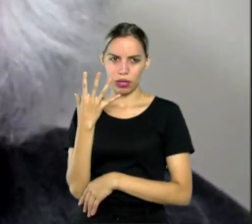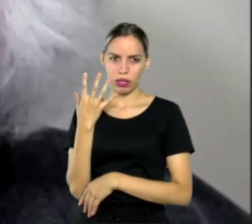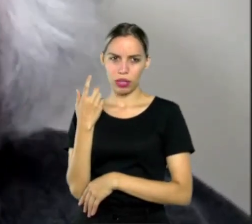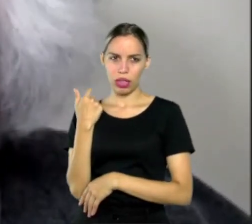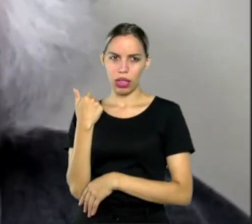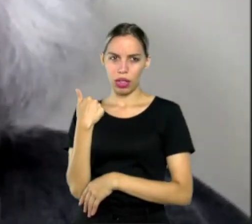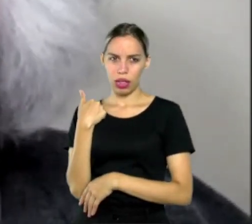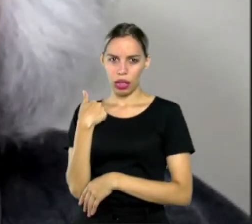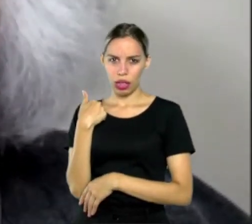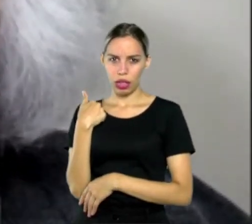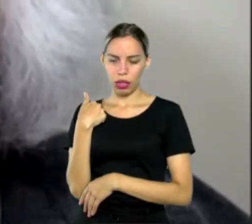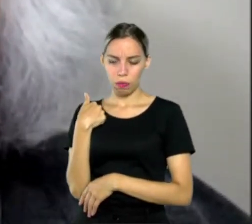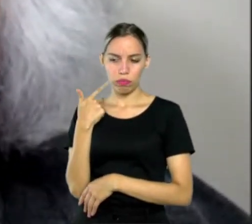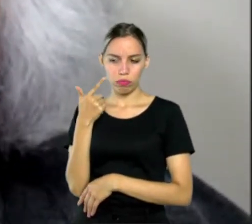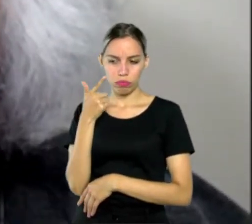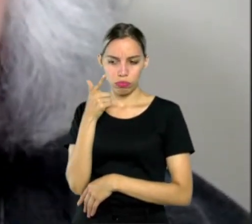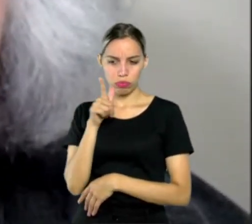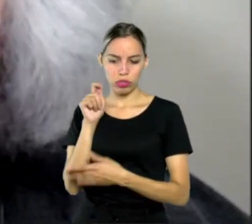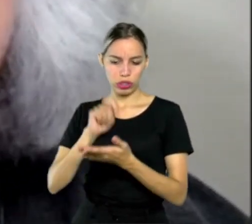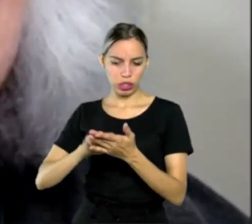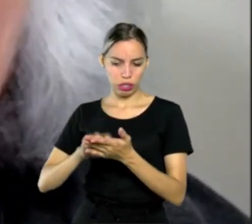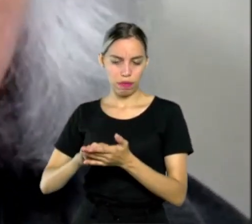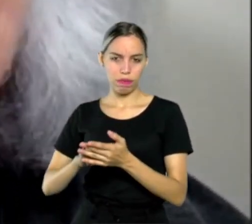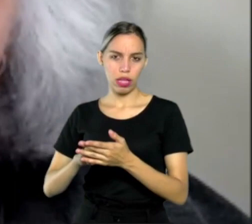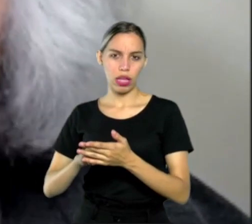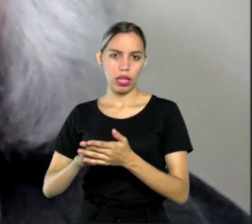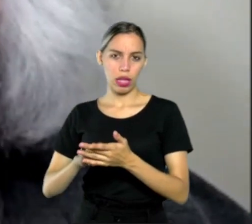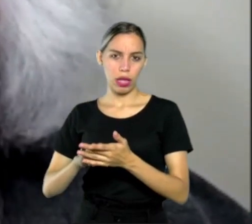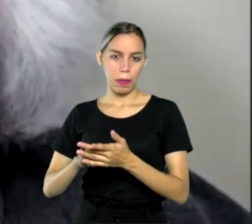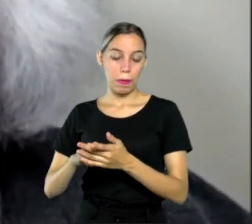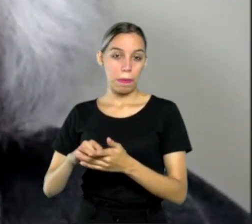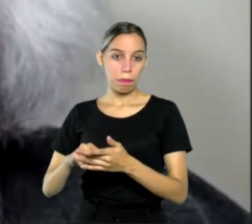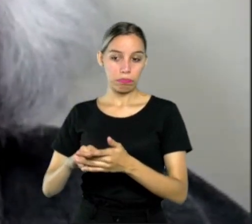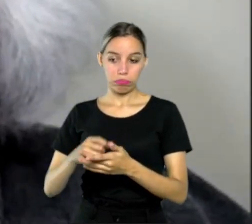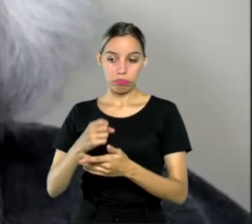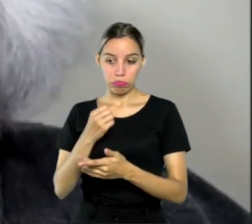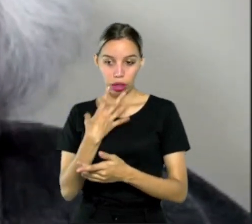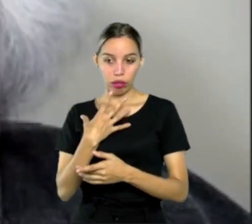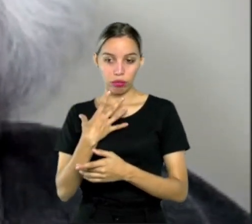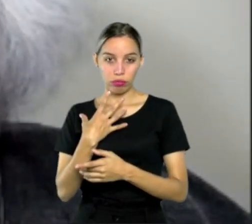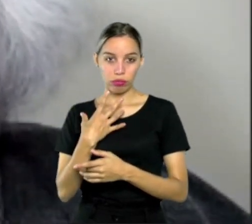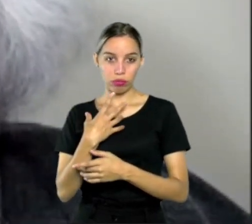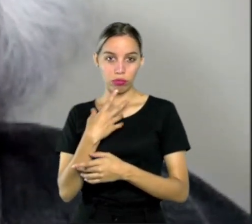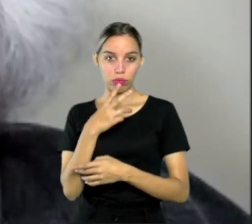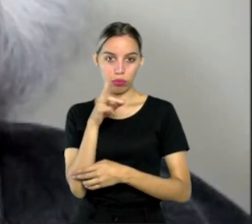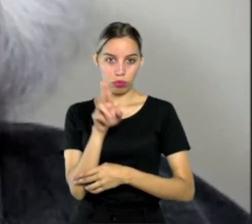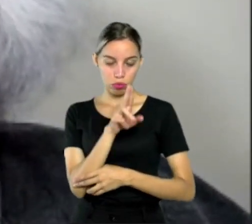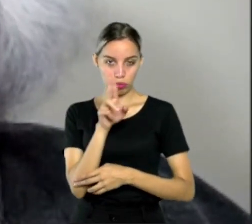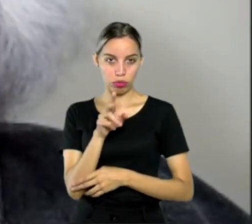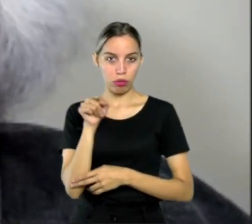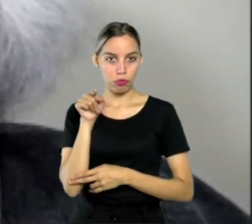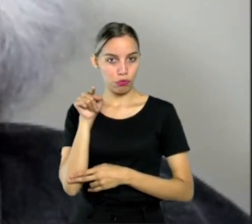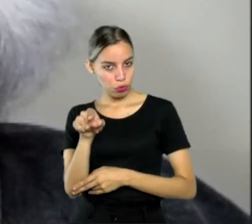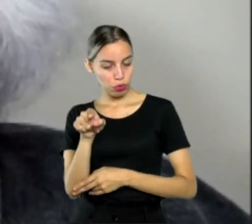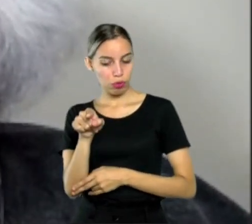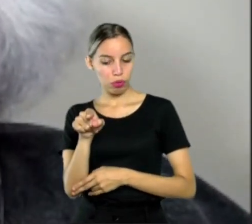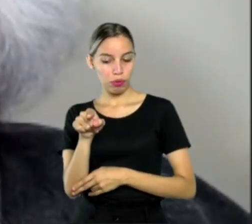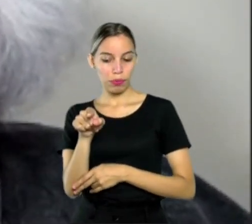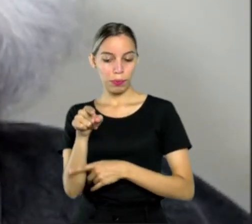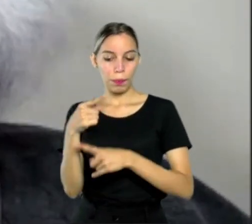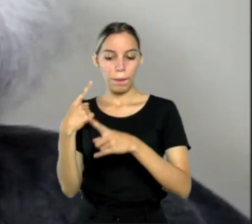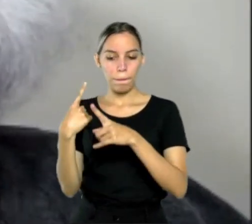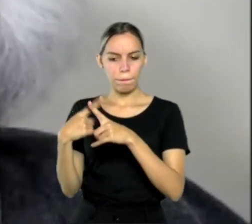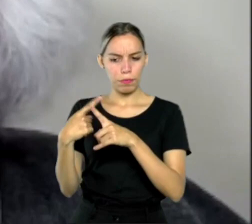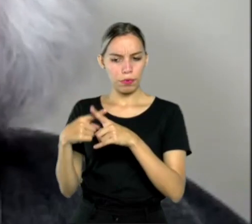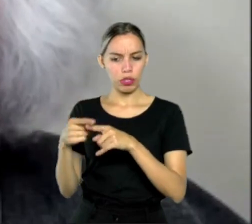hoje eu escrevo na 2ª pessoa muito influenciada pelo uso da 2ª pessoa na literatura portuguesa.